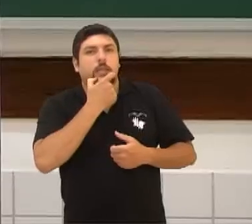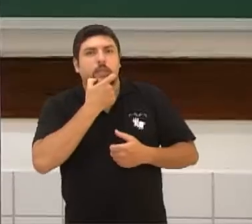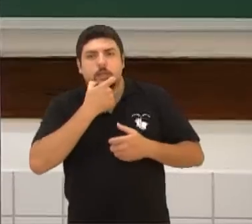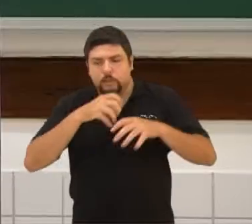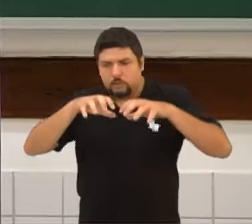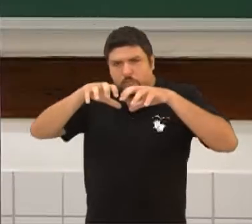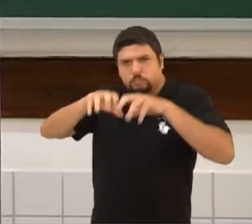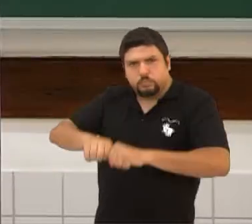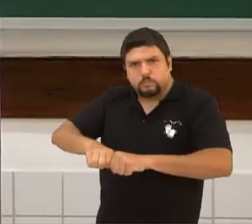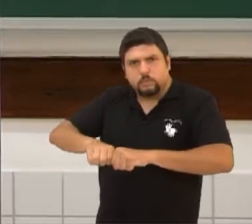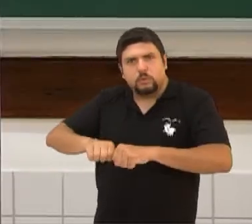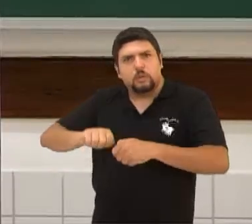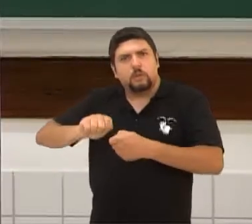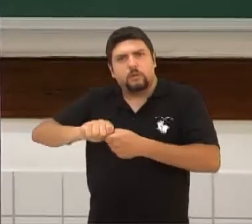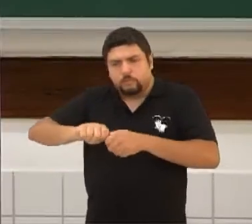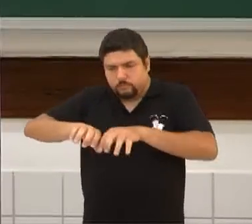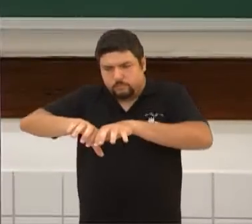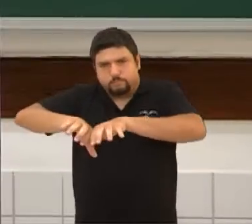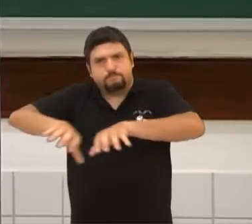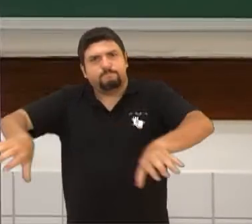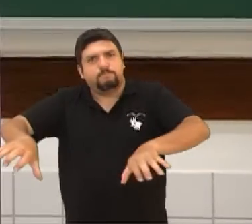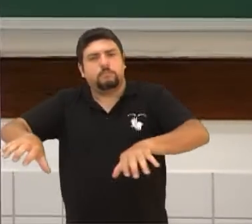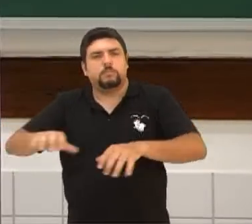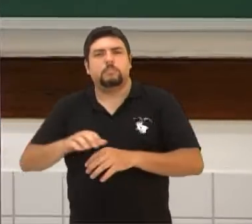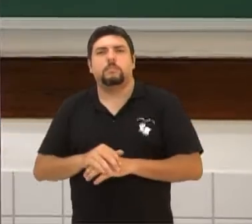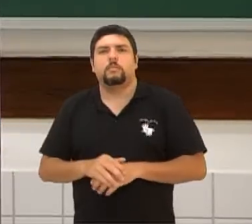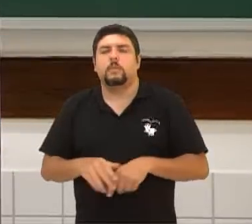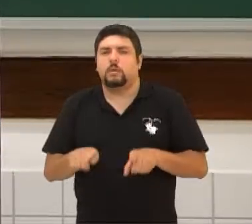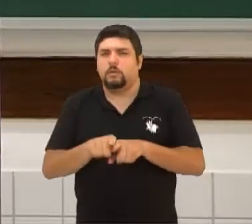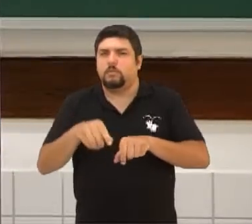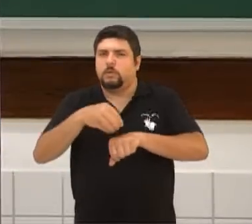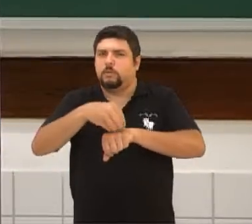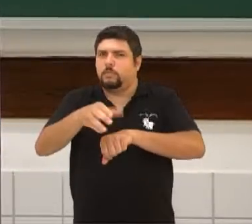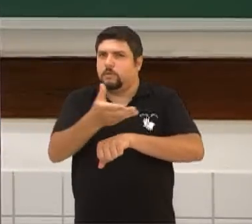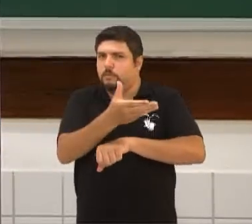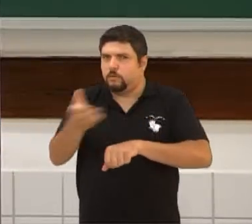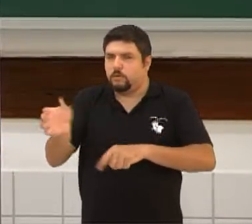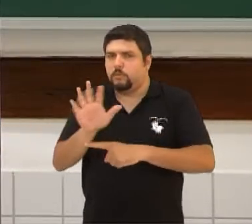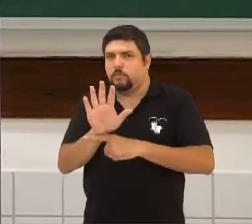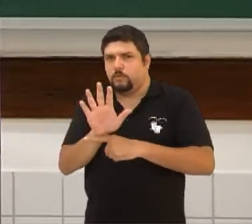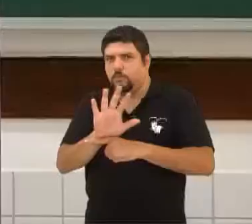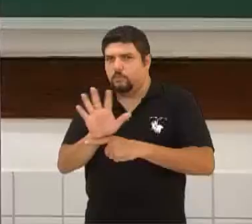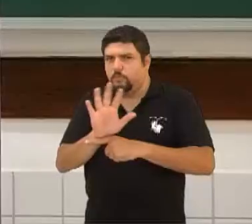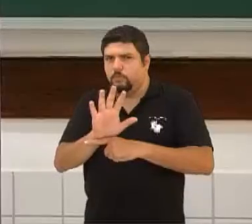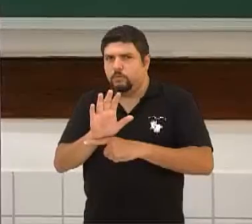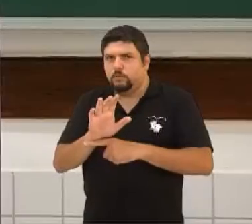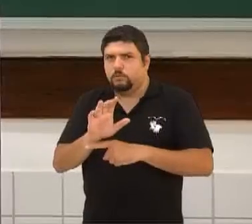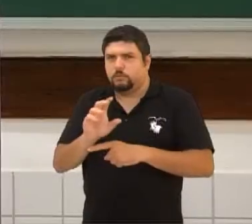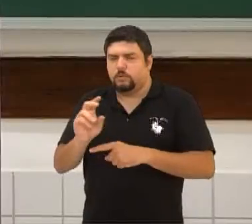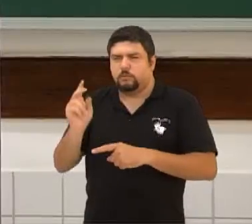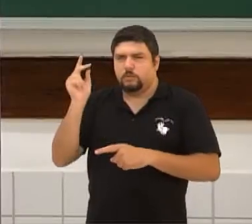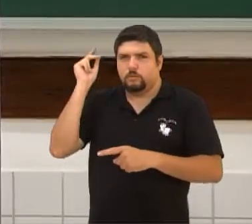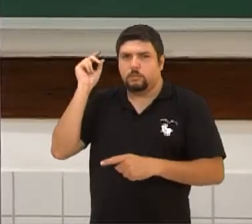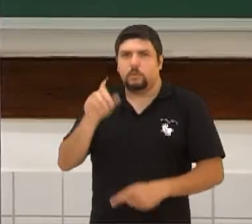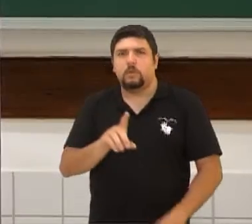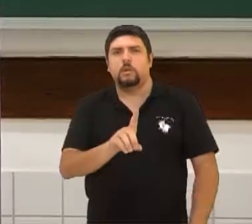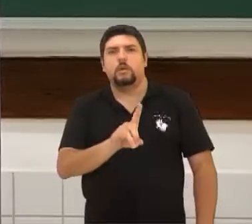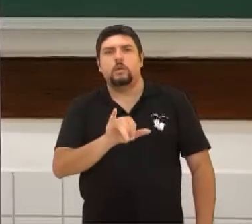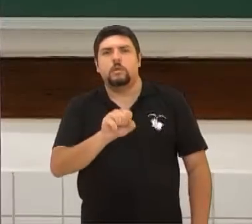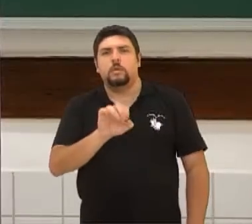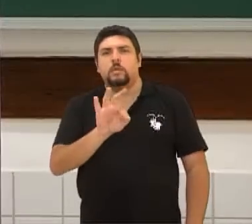negros africanos. Inclusive, dou uma dica para vocês, assistam um filme, não é um filme tão recente, mas chama-se Distrito